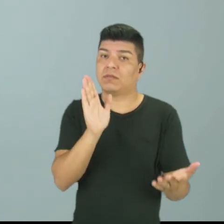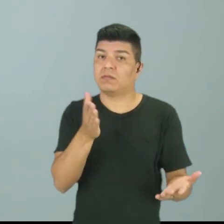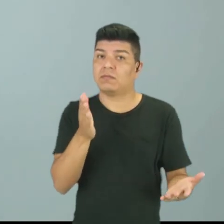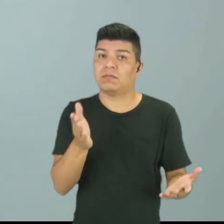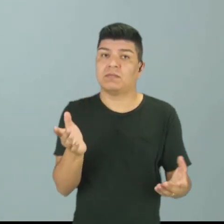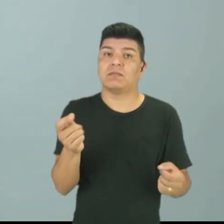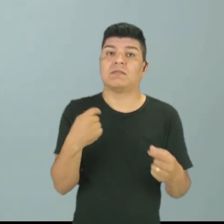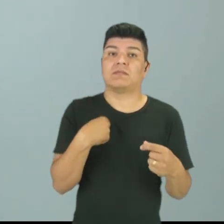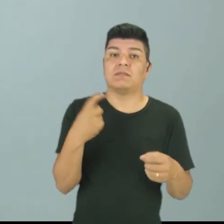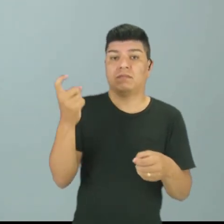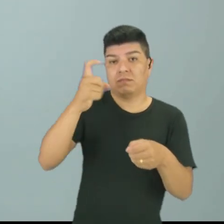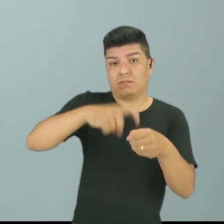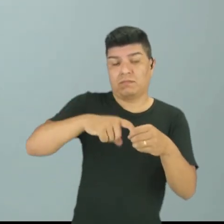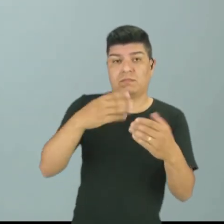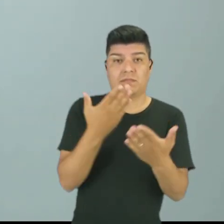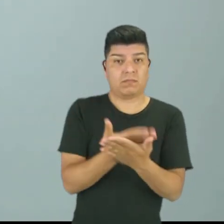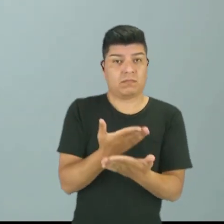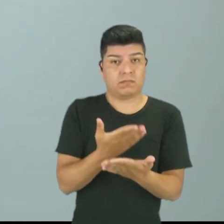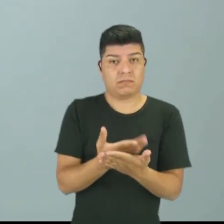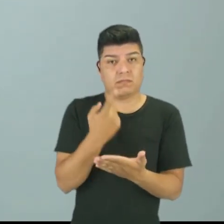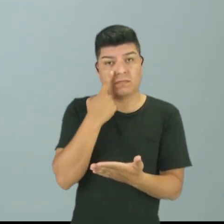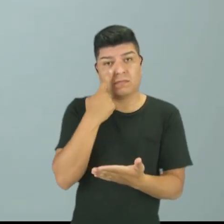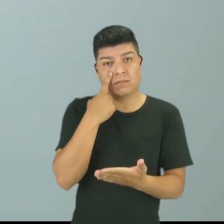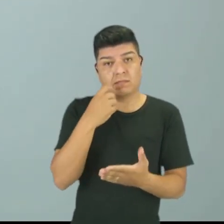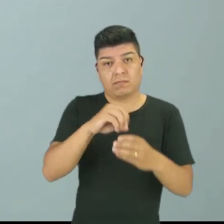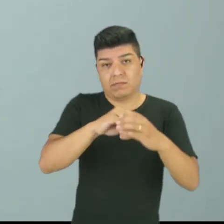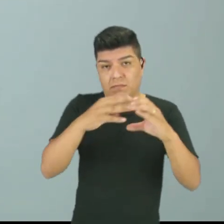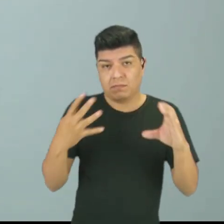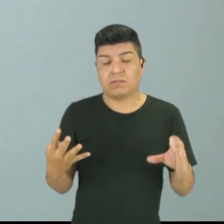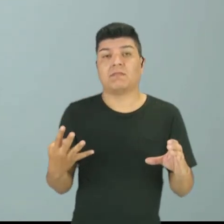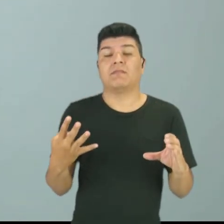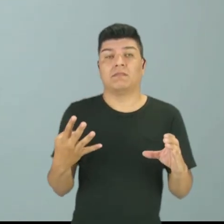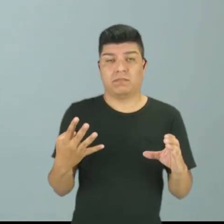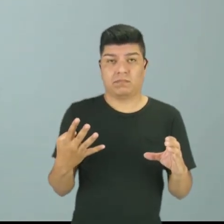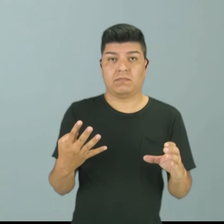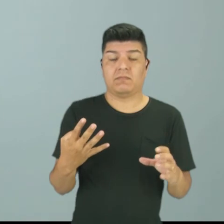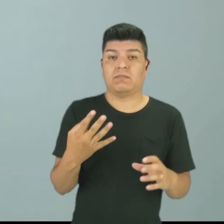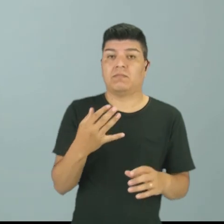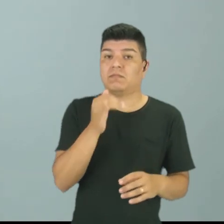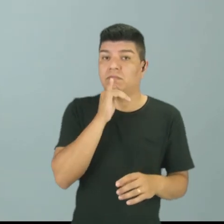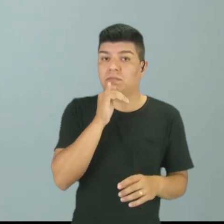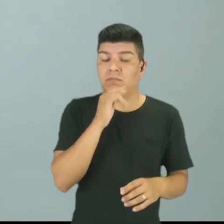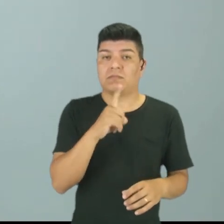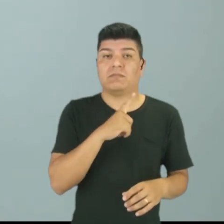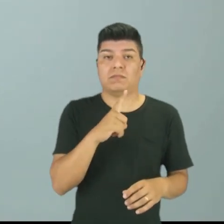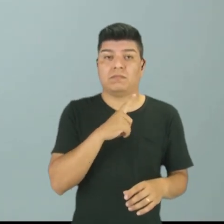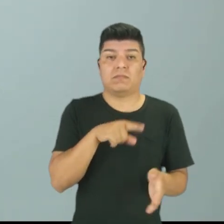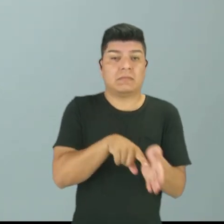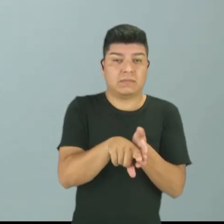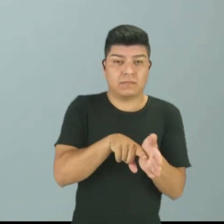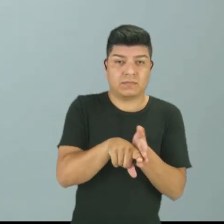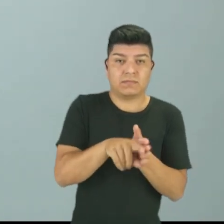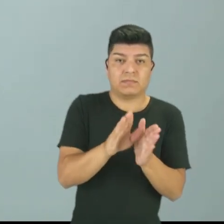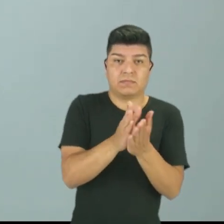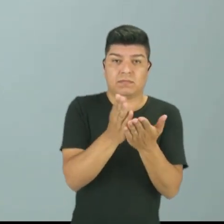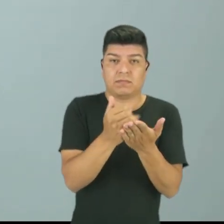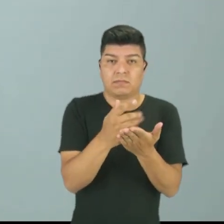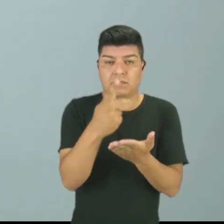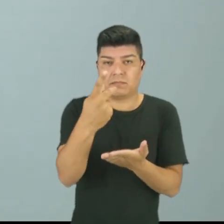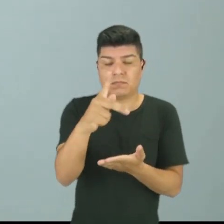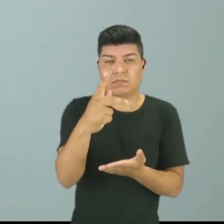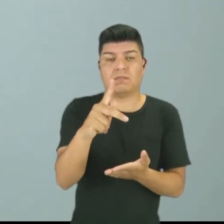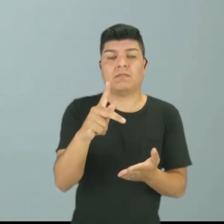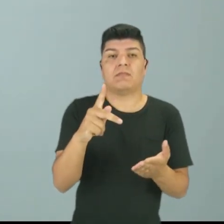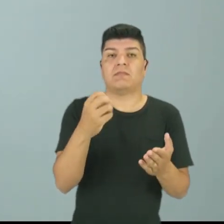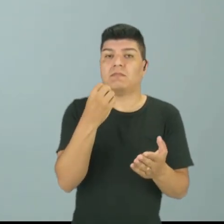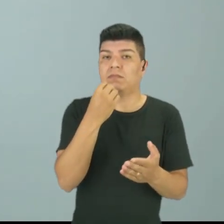possam voltar nessa aula e rever as características, os tipos existentes e pesquise no seu livro didático,